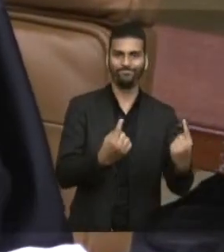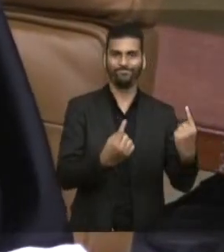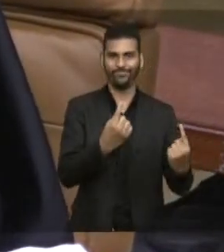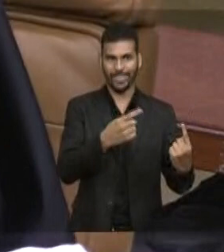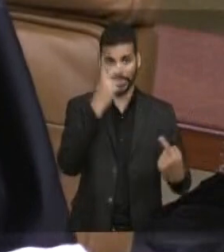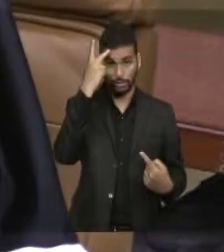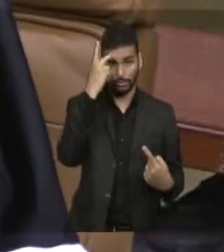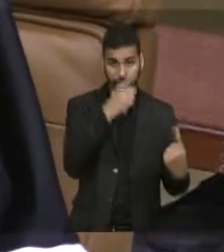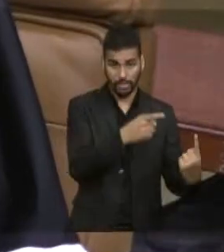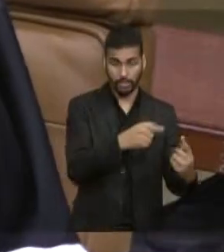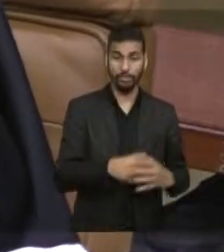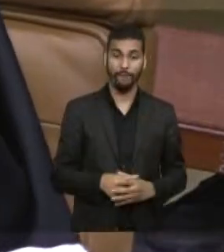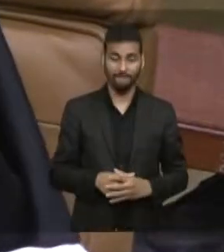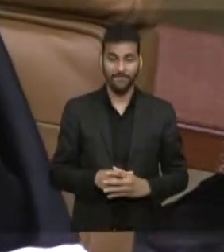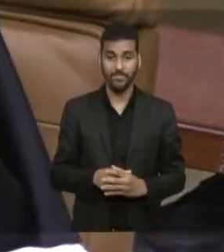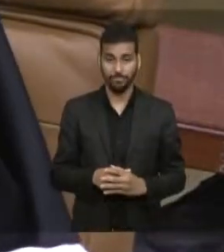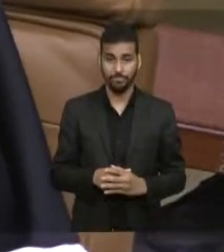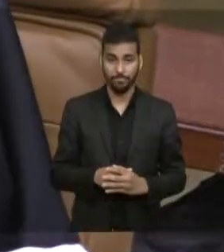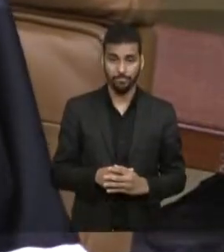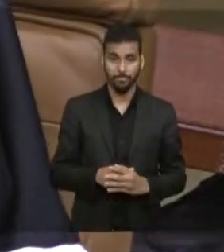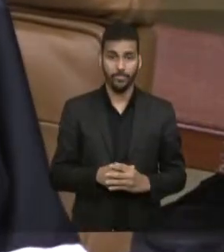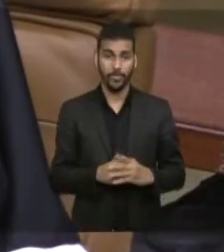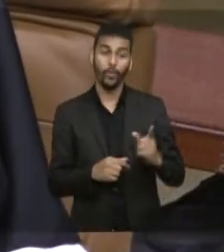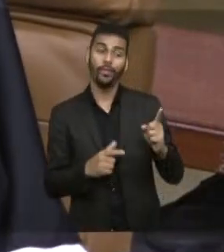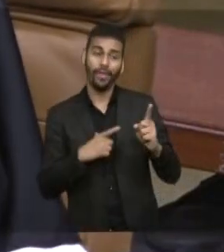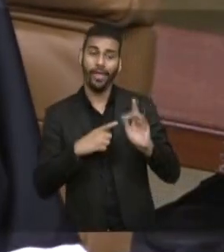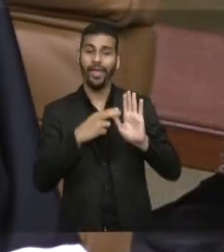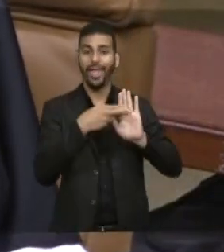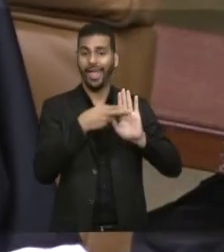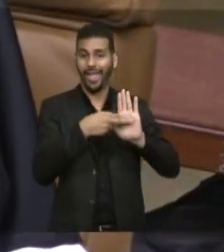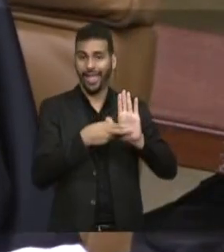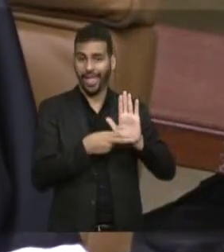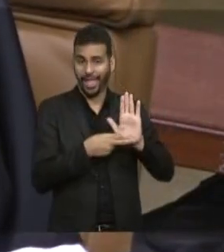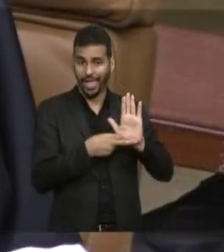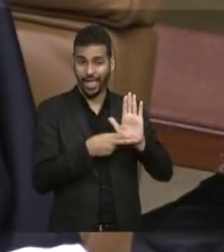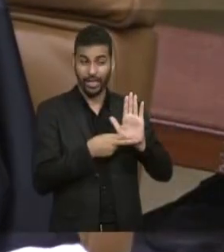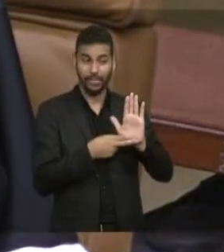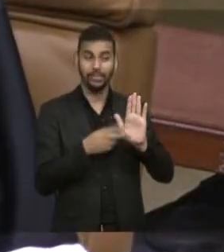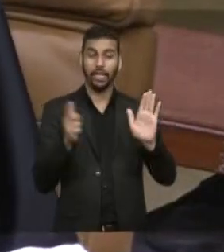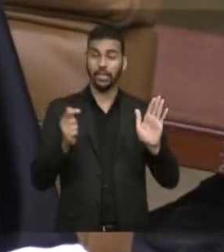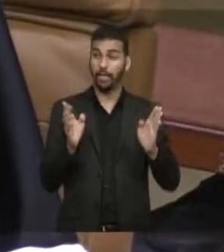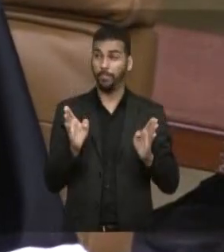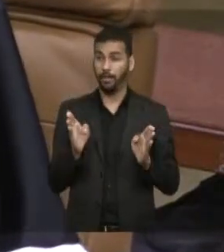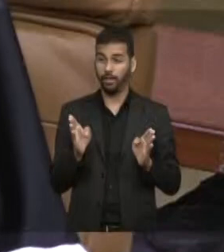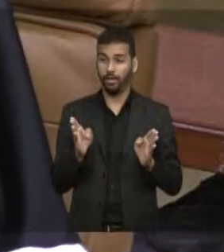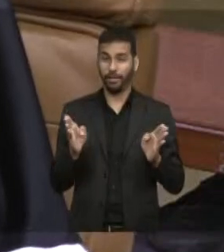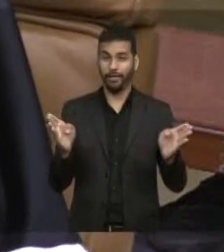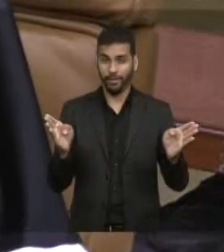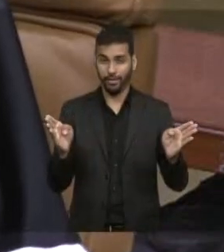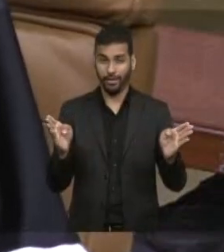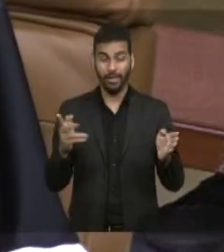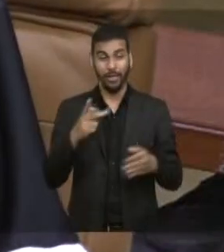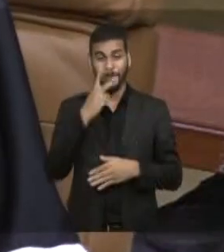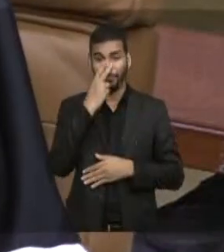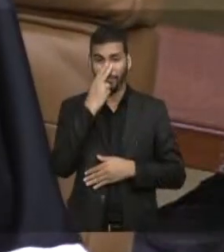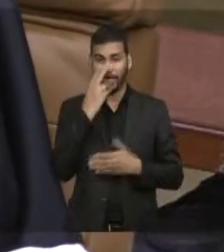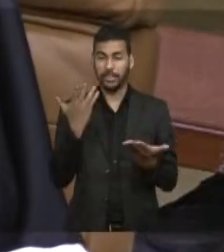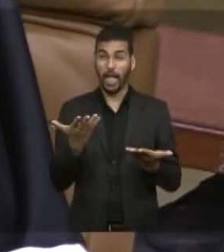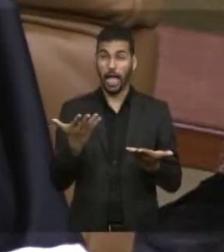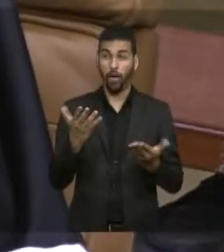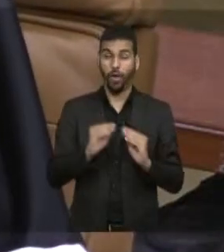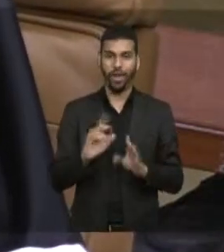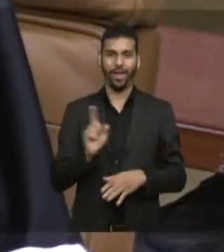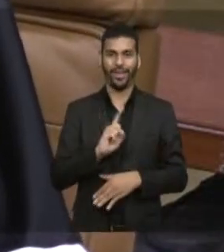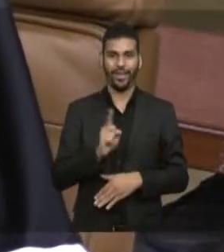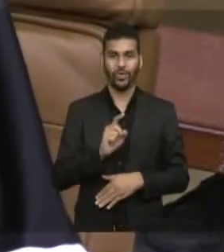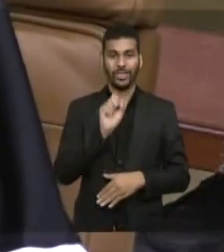possa ter vertido regras que projeta em luzes Em ambos os campos A questão está em definir se a